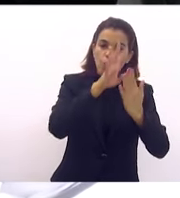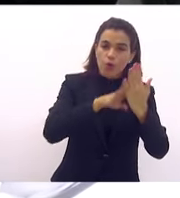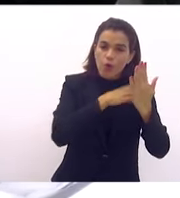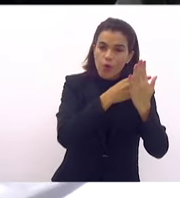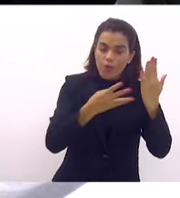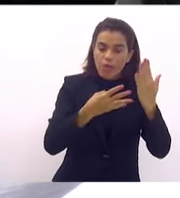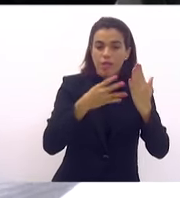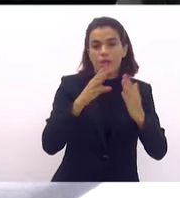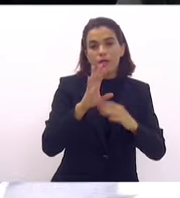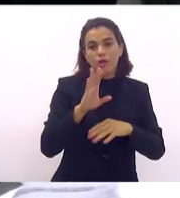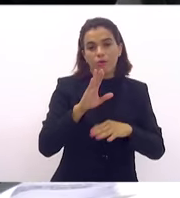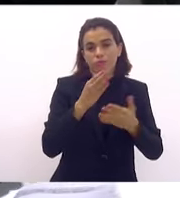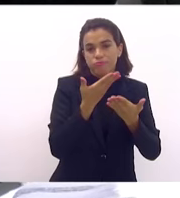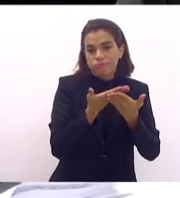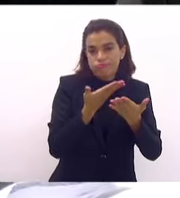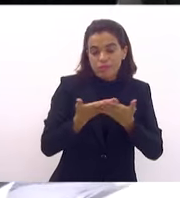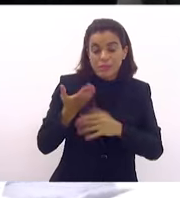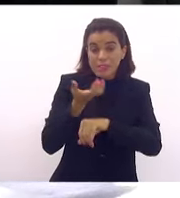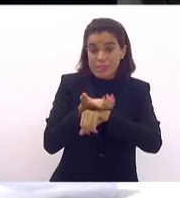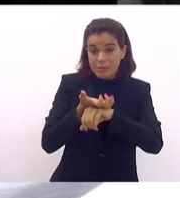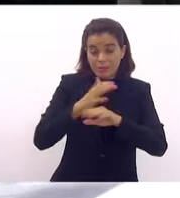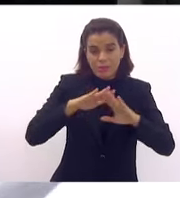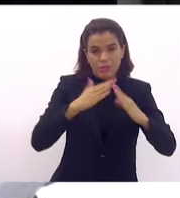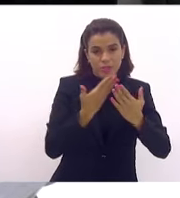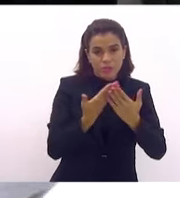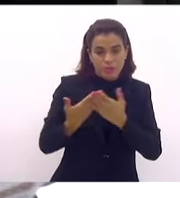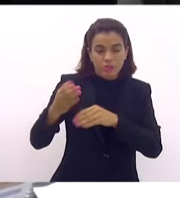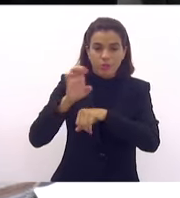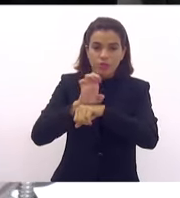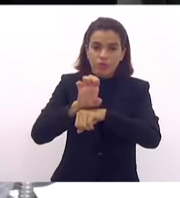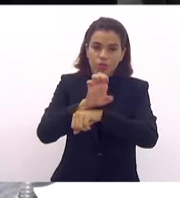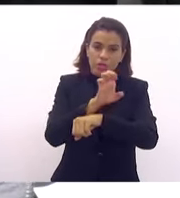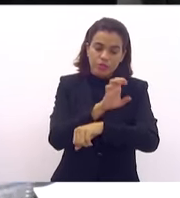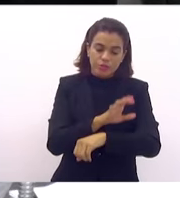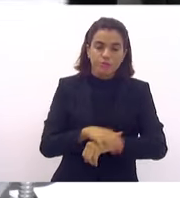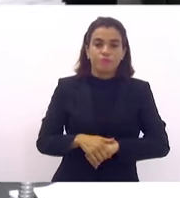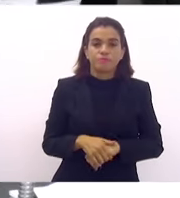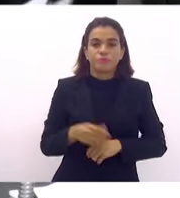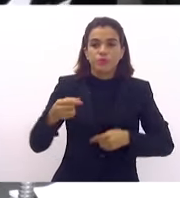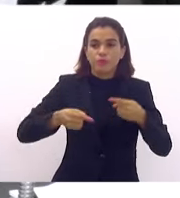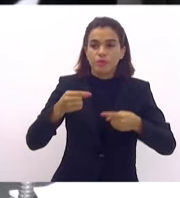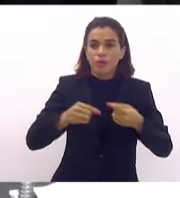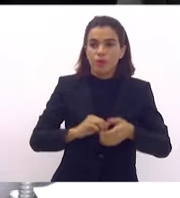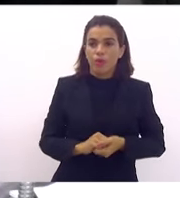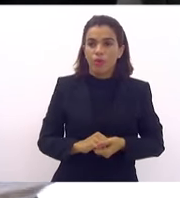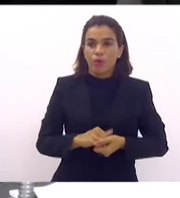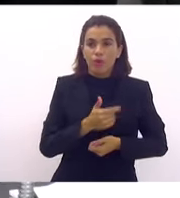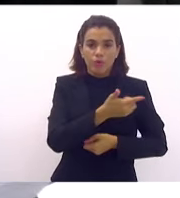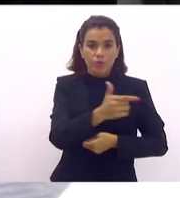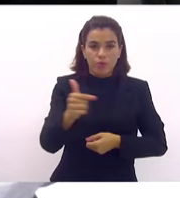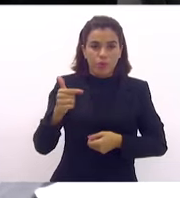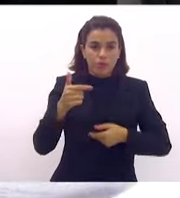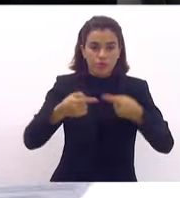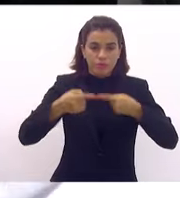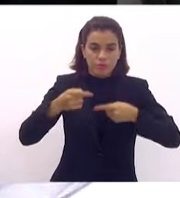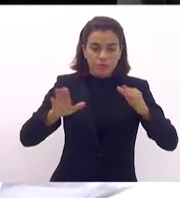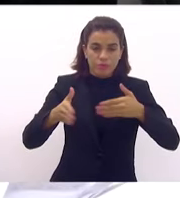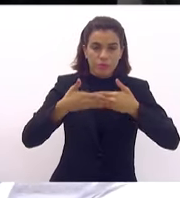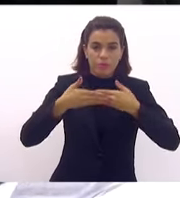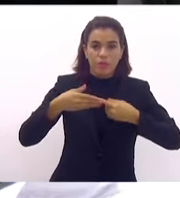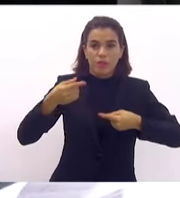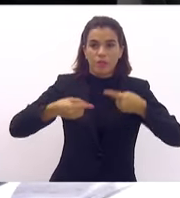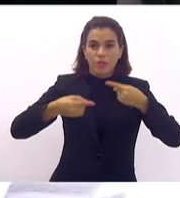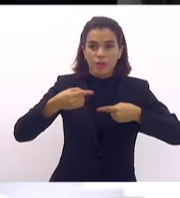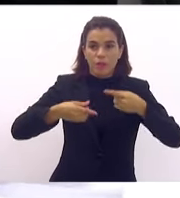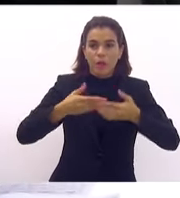educação, na forma em que menciona. O parecer do deputado Vinícius Cusolino foi pela constitucionalidade. Em discussão. Não havendo quem queira discutir, encerrada a discussão. Em votação,